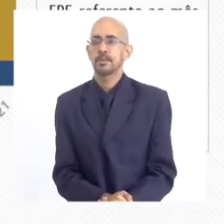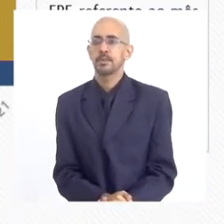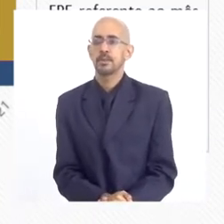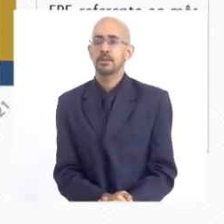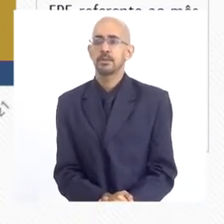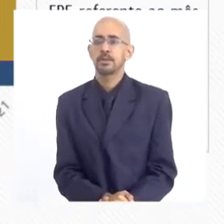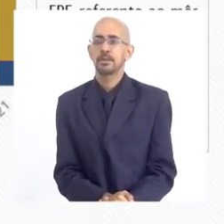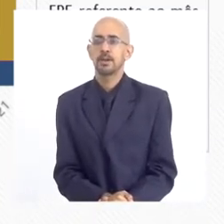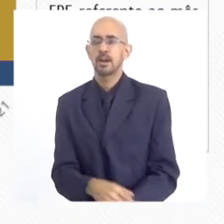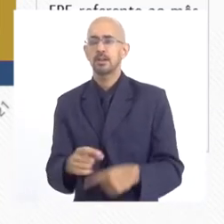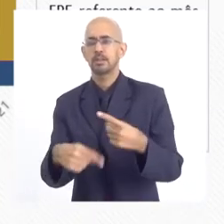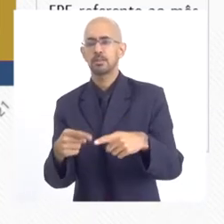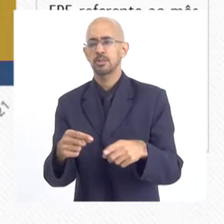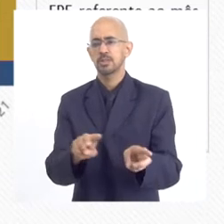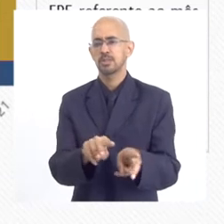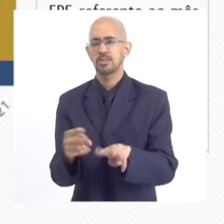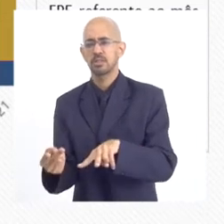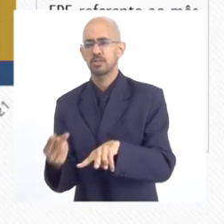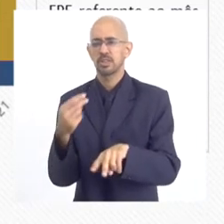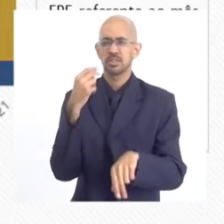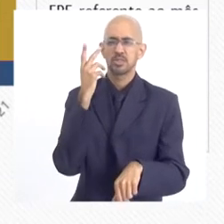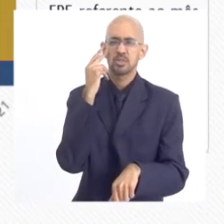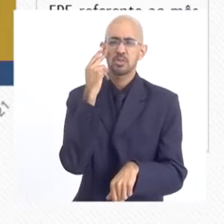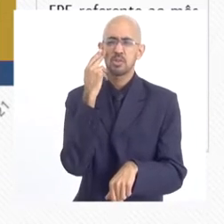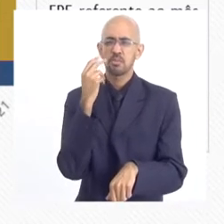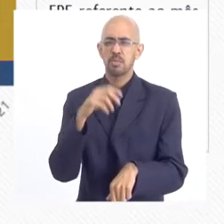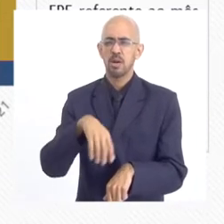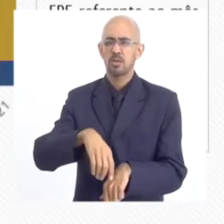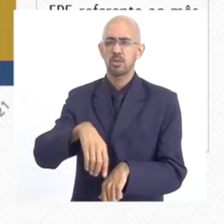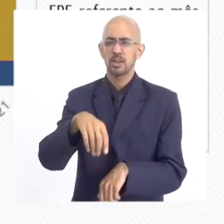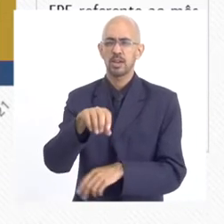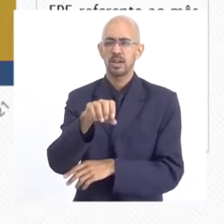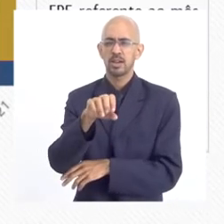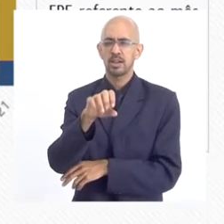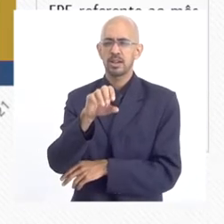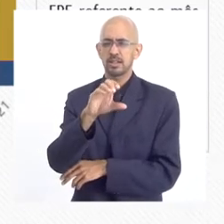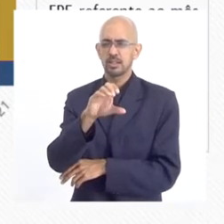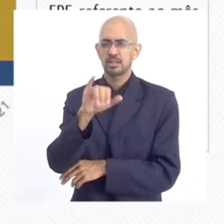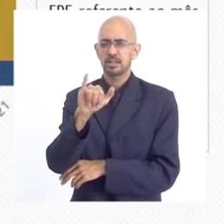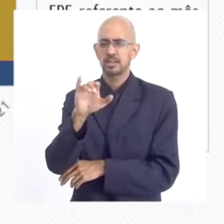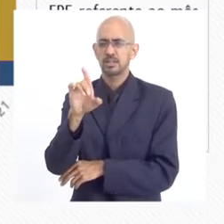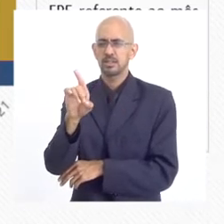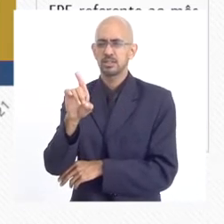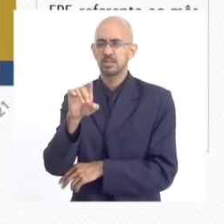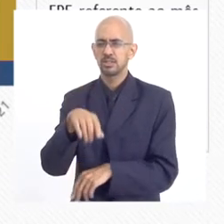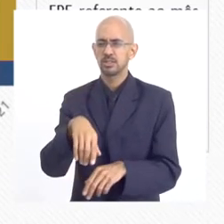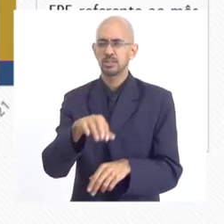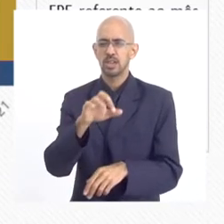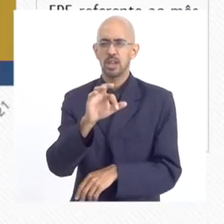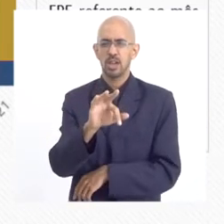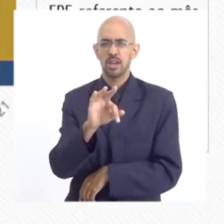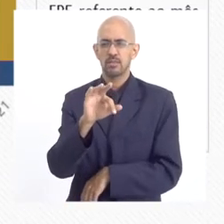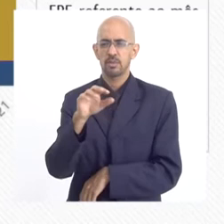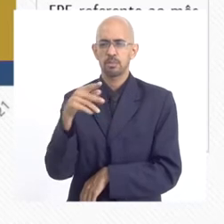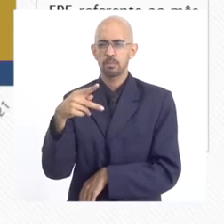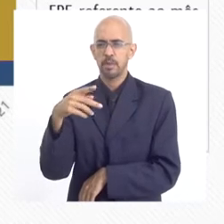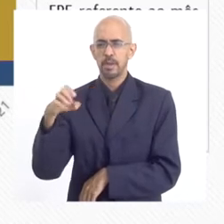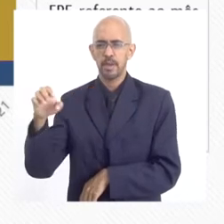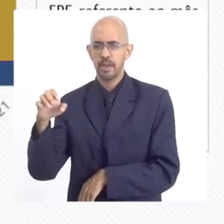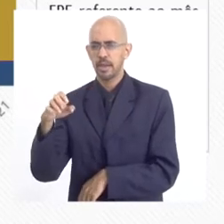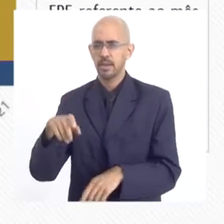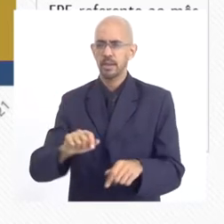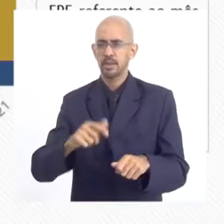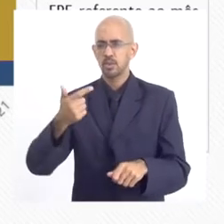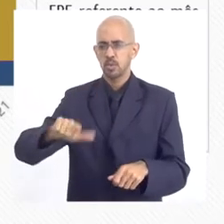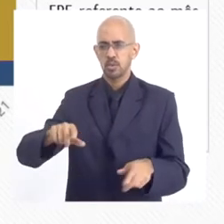Aí depois são as transferências normais, né? CID, FPE, enfim, e outras